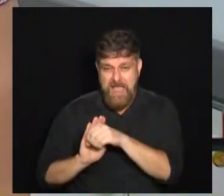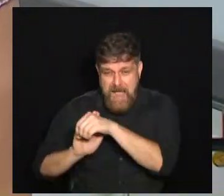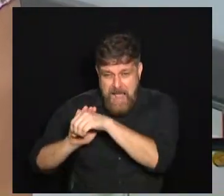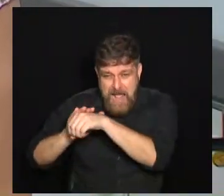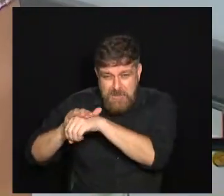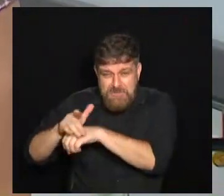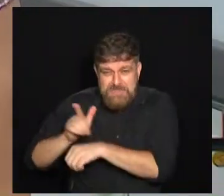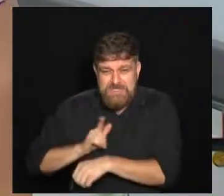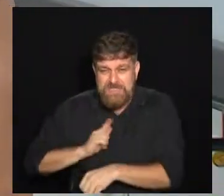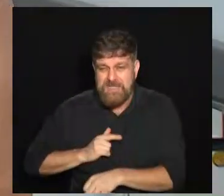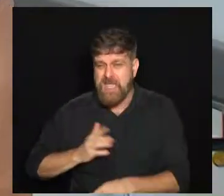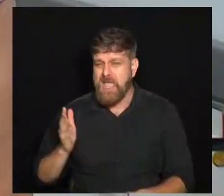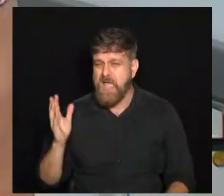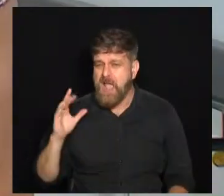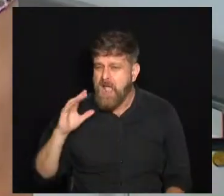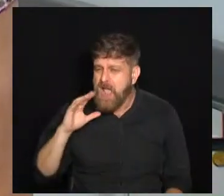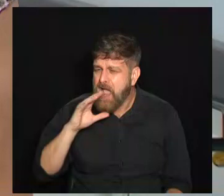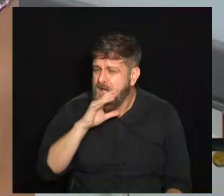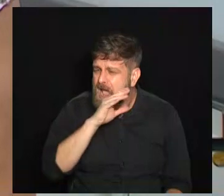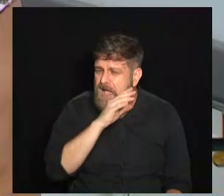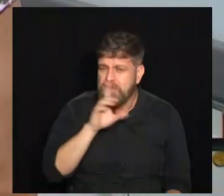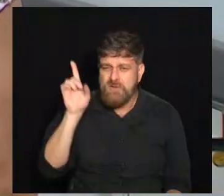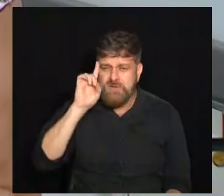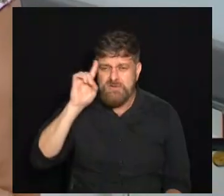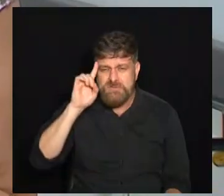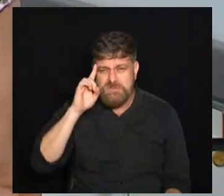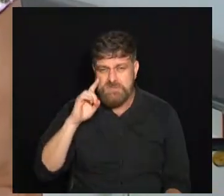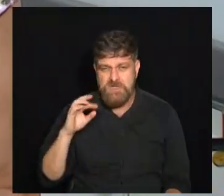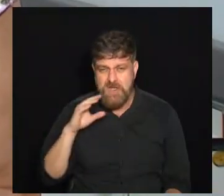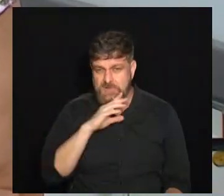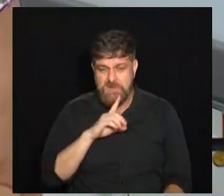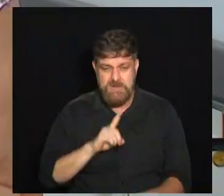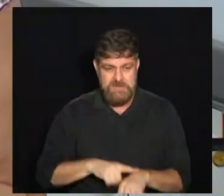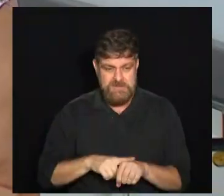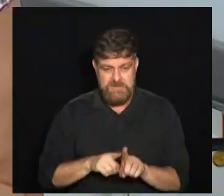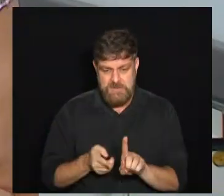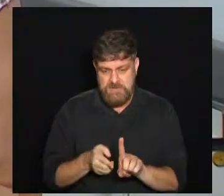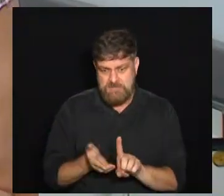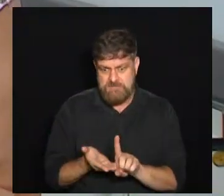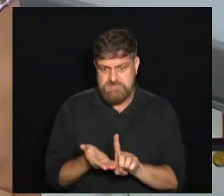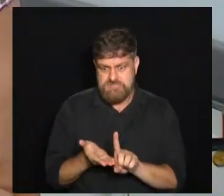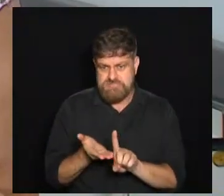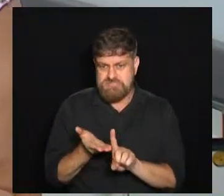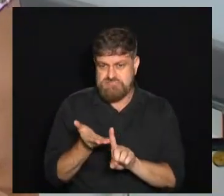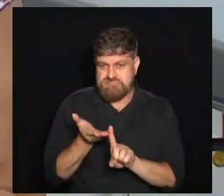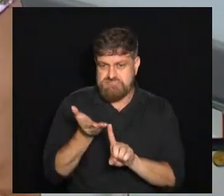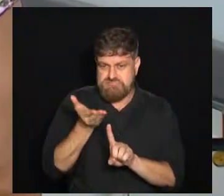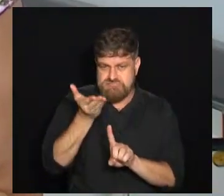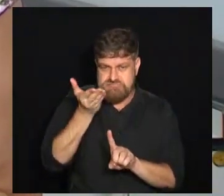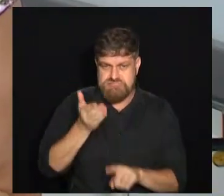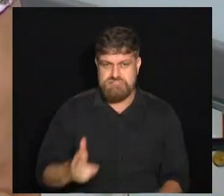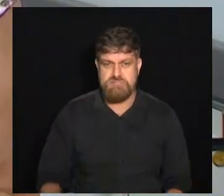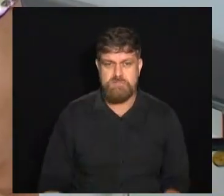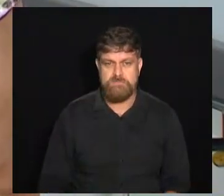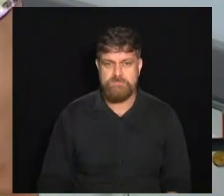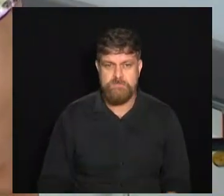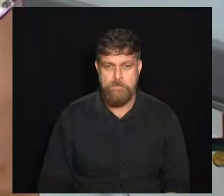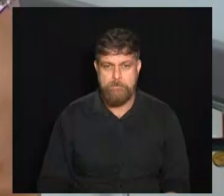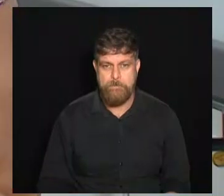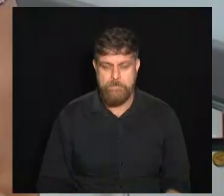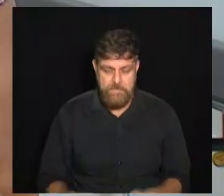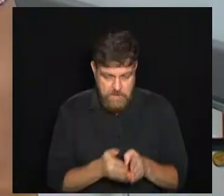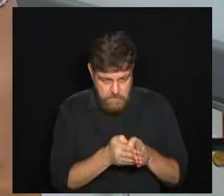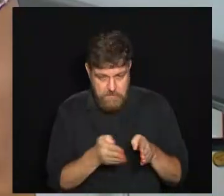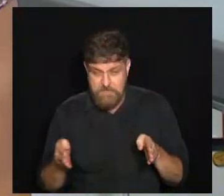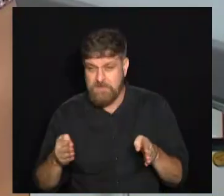têm se tornado mais quentes, e os dias também, dias com temperaturas bem altas, concentrados aí em alguns